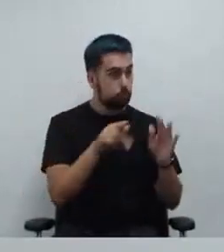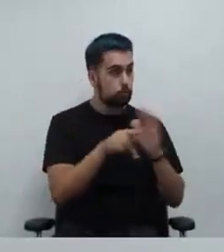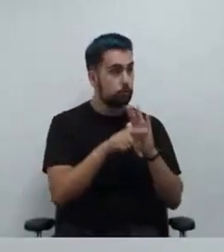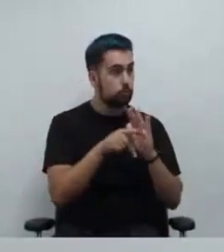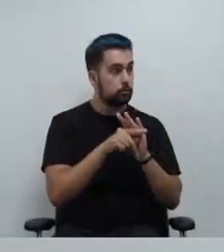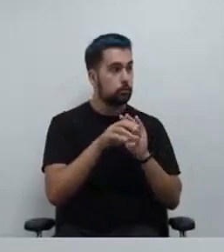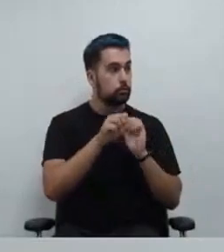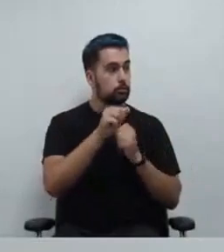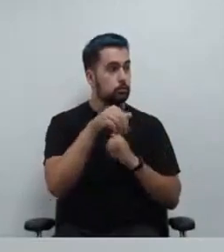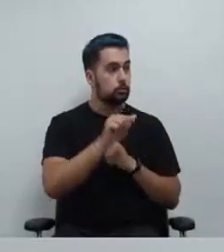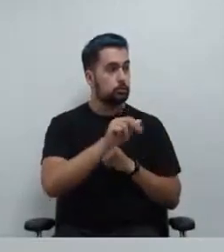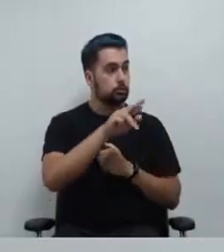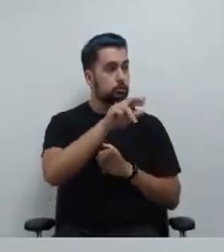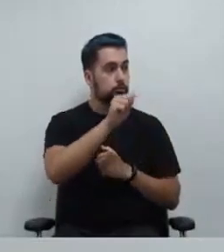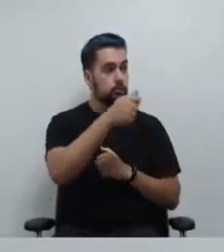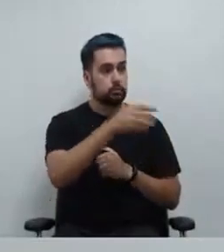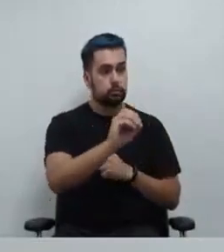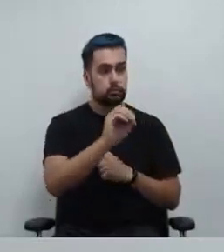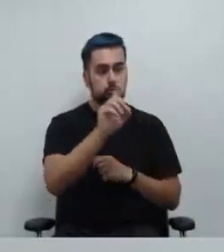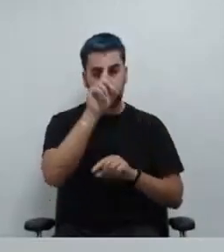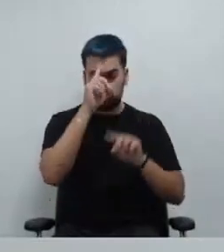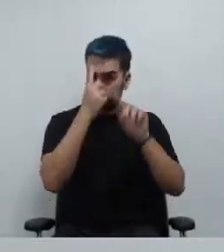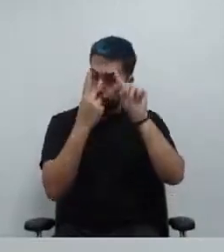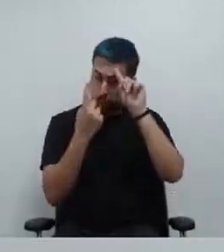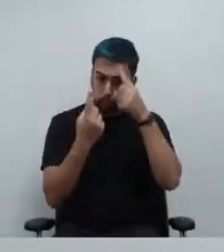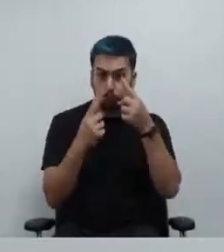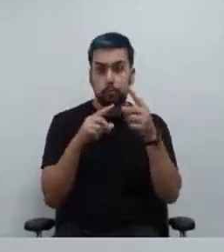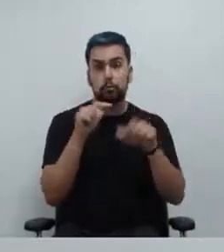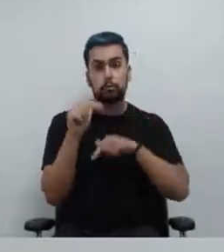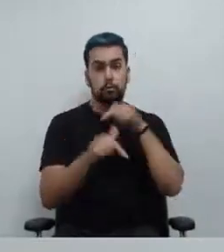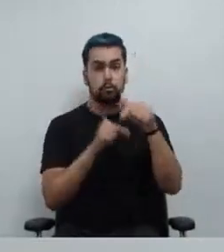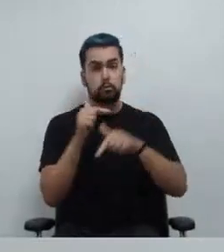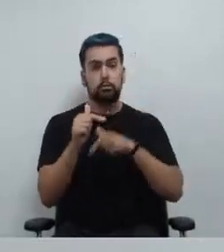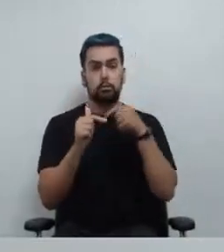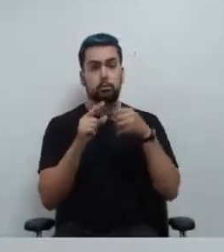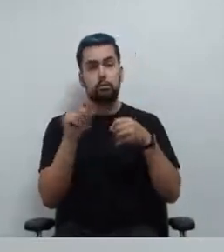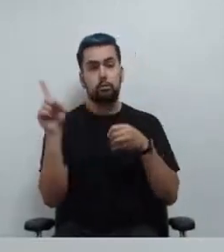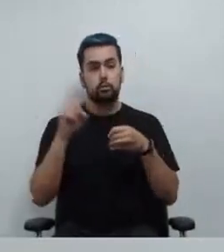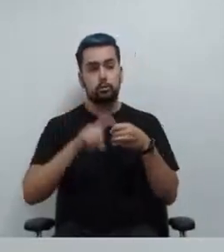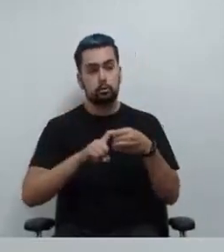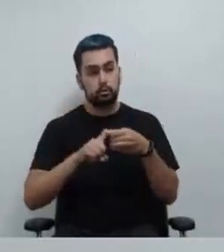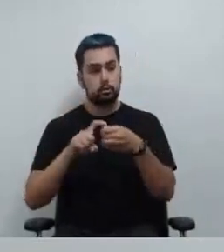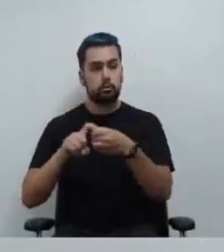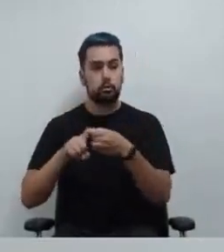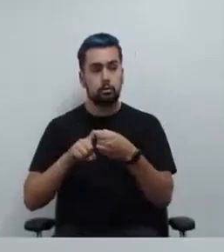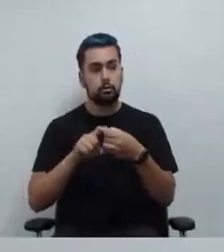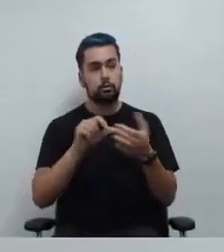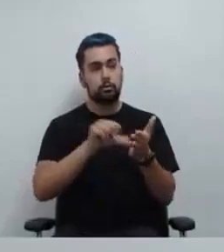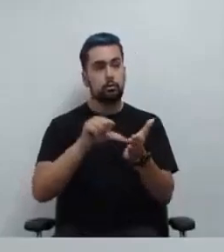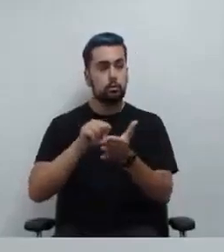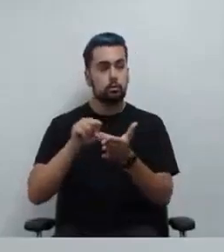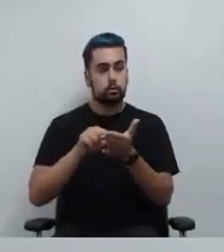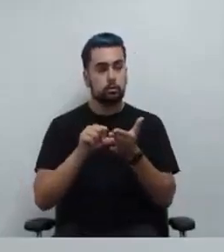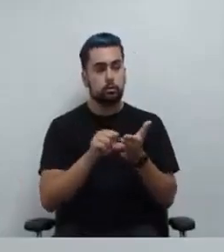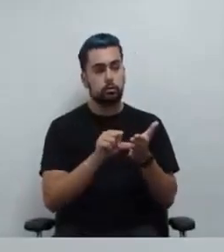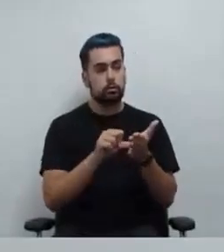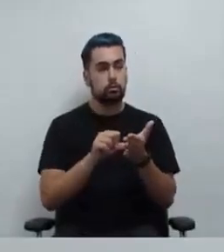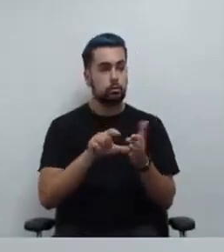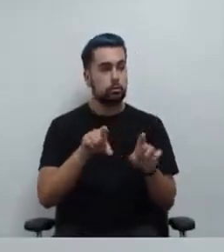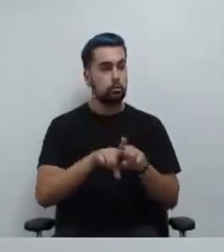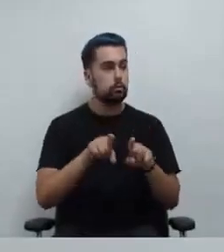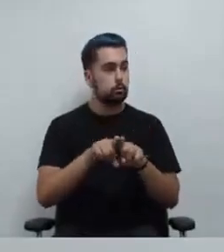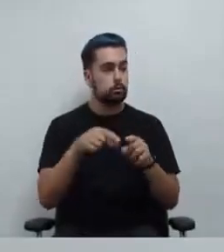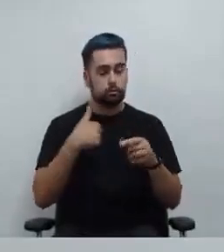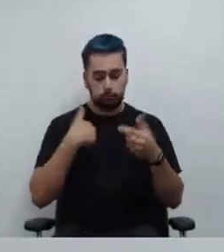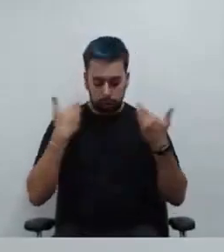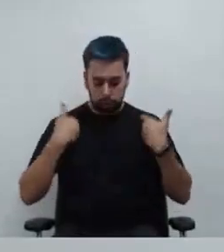Camarão, havendo dos colegas qualquer dúvida em relação ao trabalho no interior, às unidades, às próximas novas unidades, também me